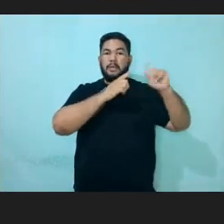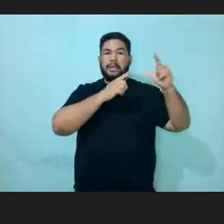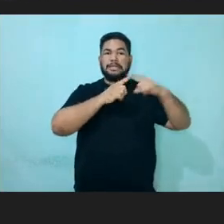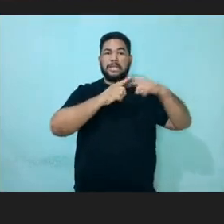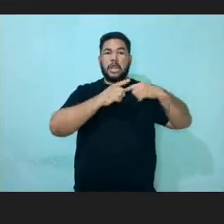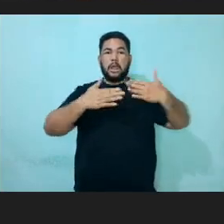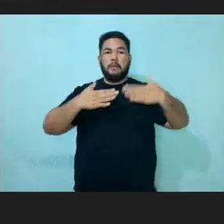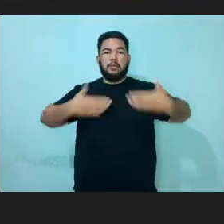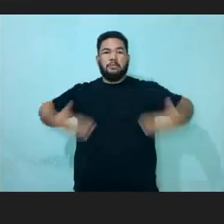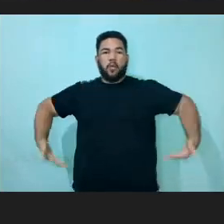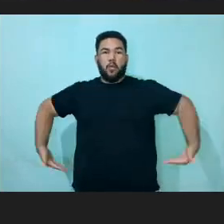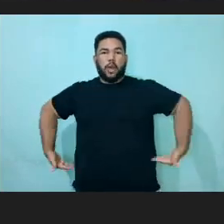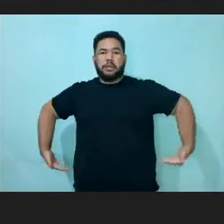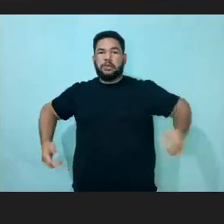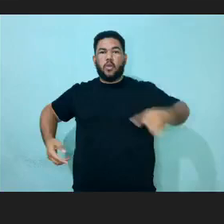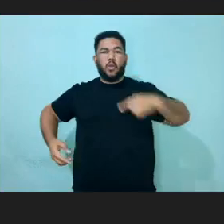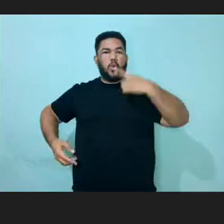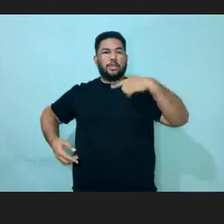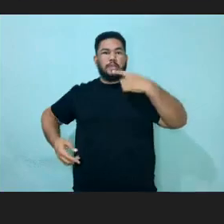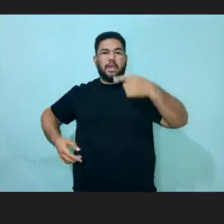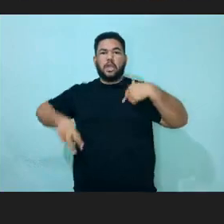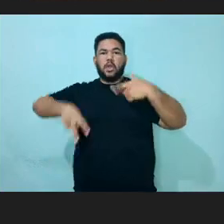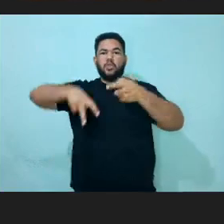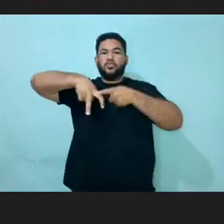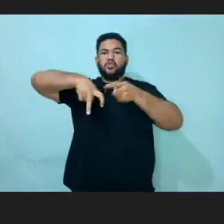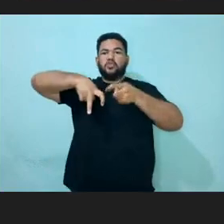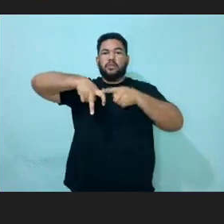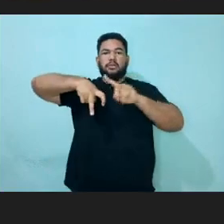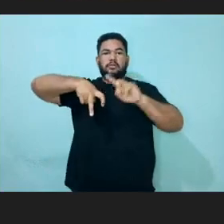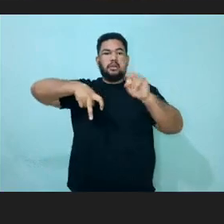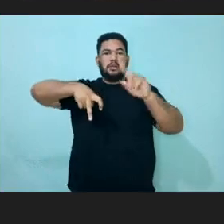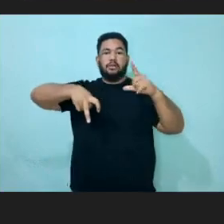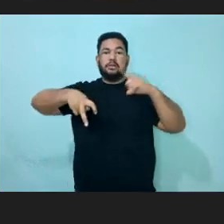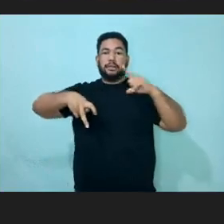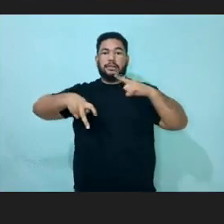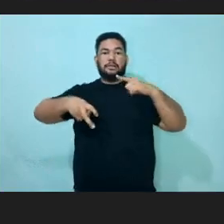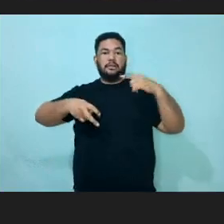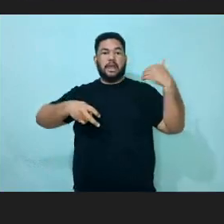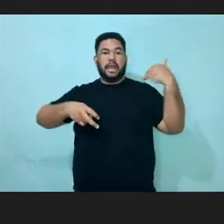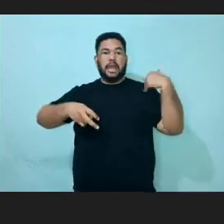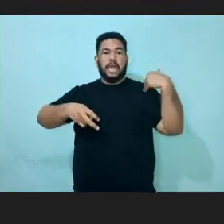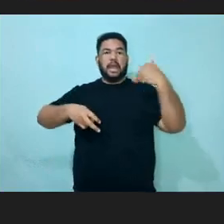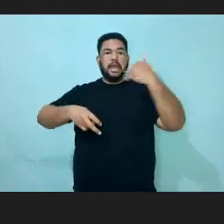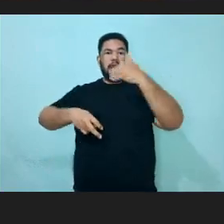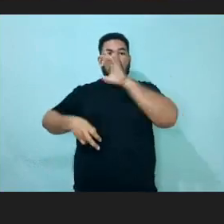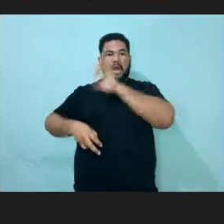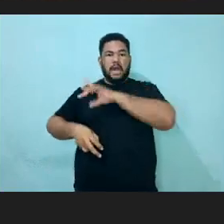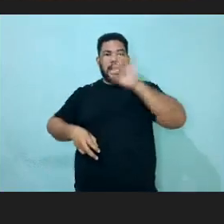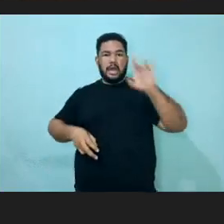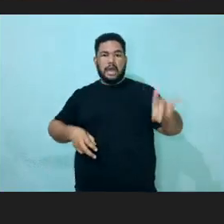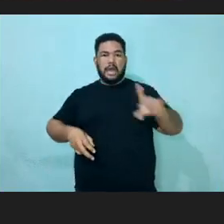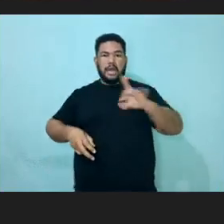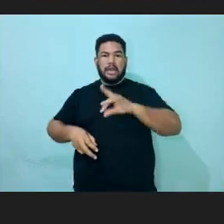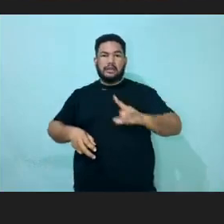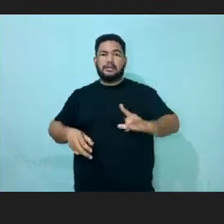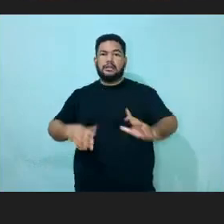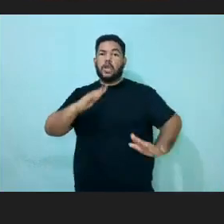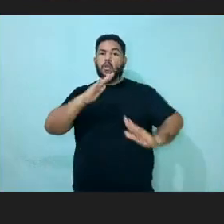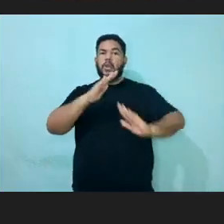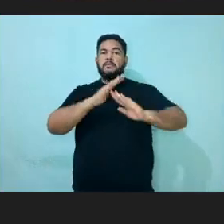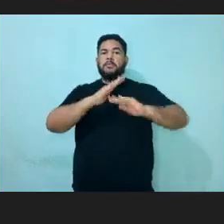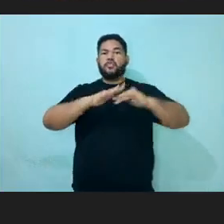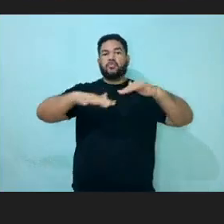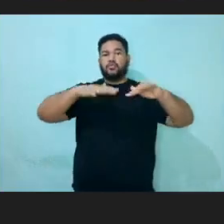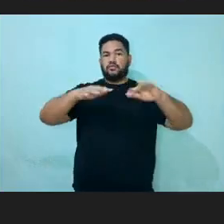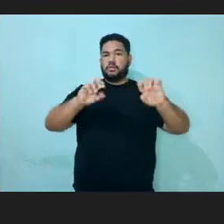faz isso, o meu joelho não faz isso. Então, cada articulação tem o seu limite de mobilidade e tá